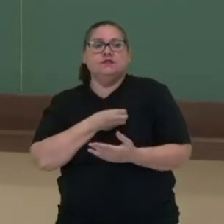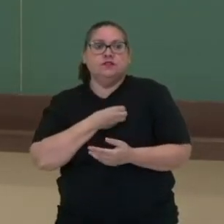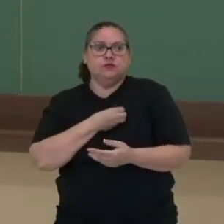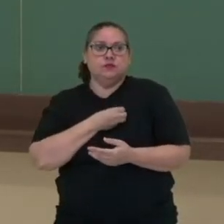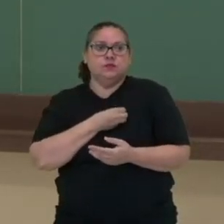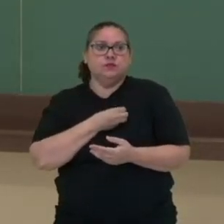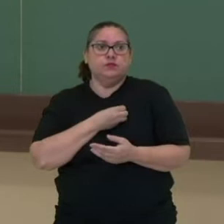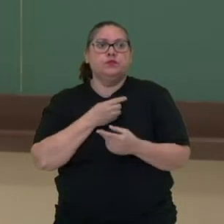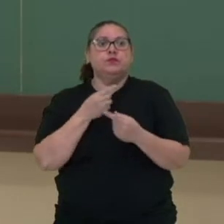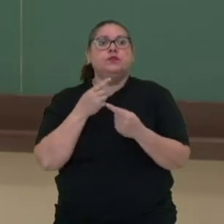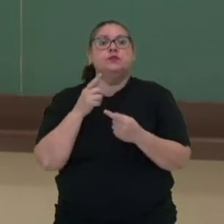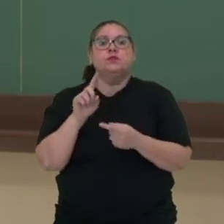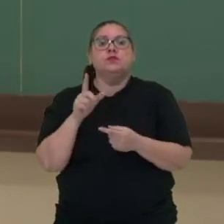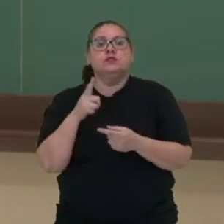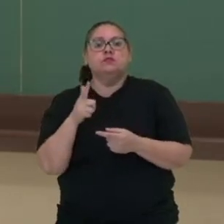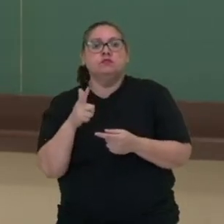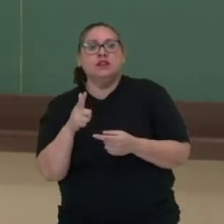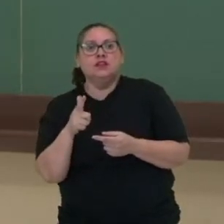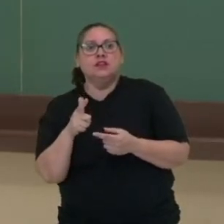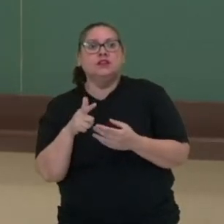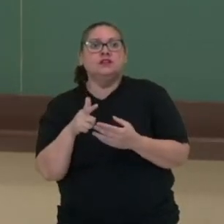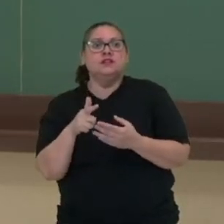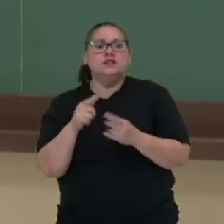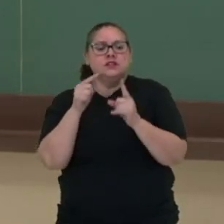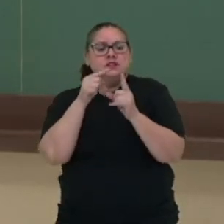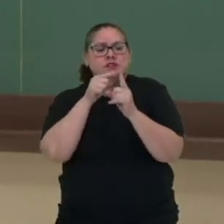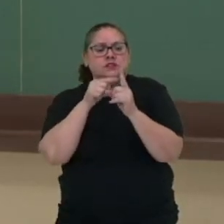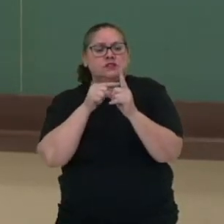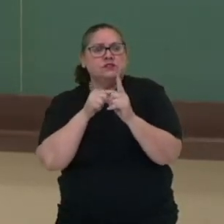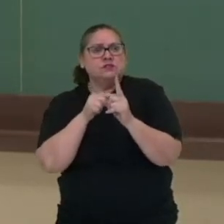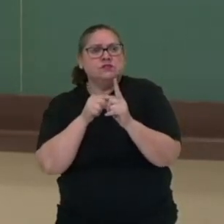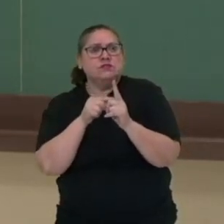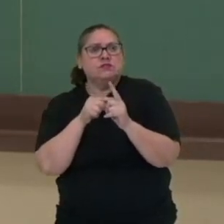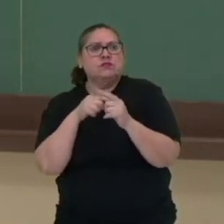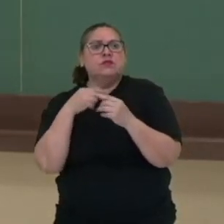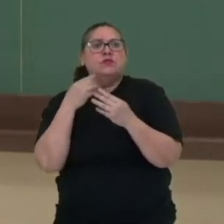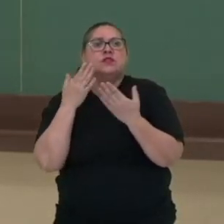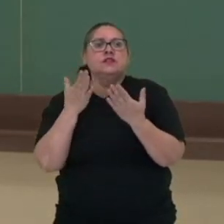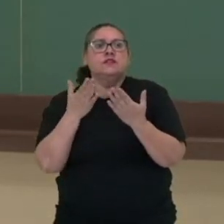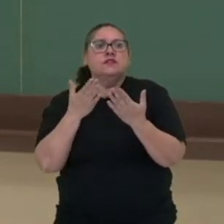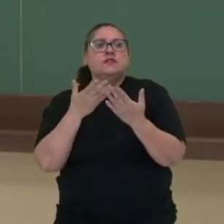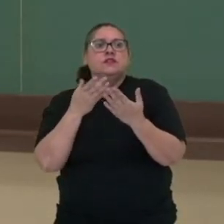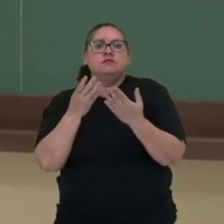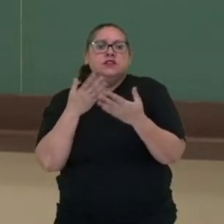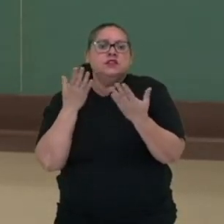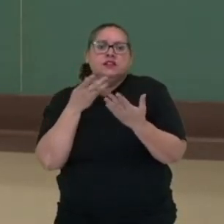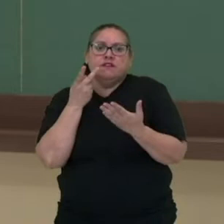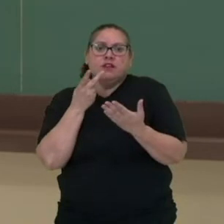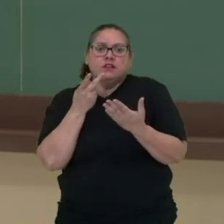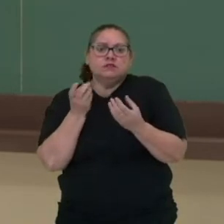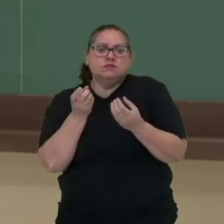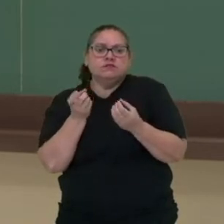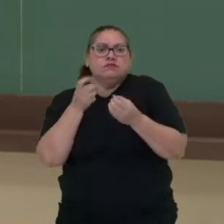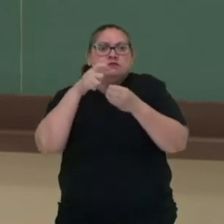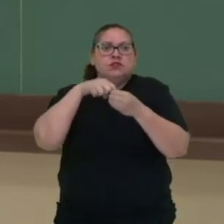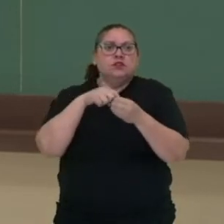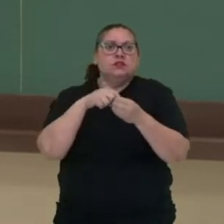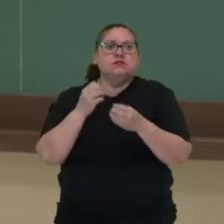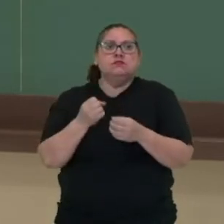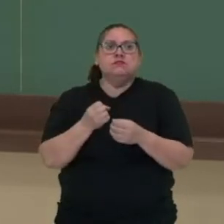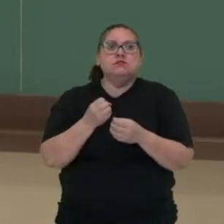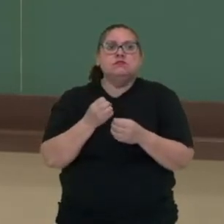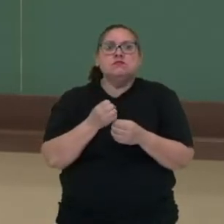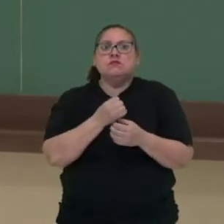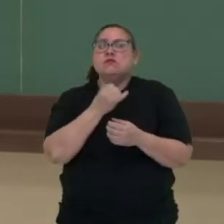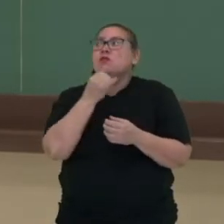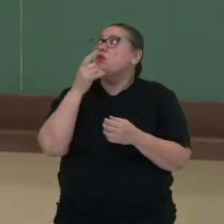vivo, por não possuir características que consigamos incluí-lo em